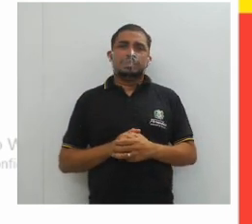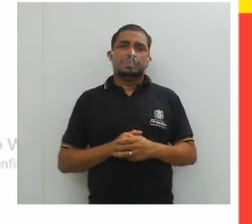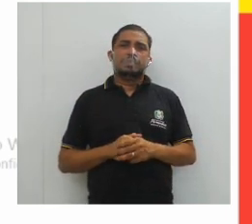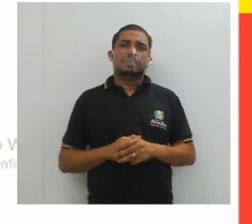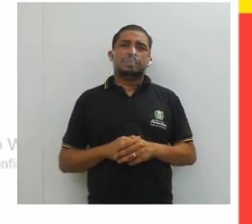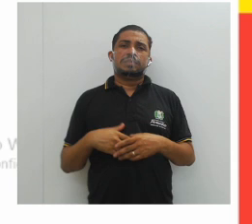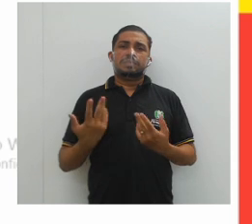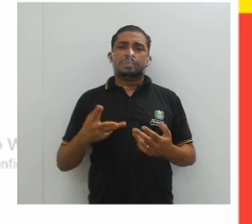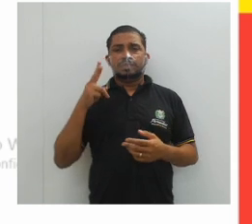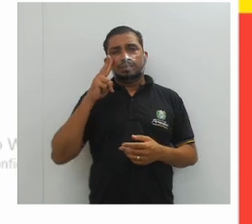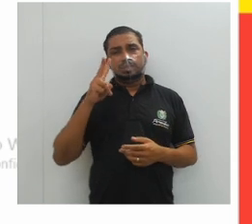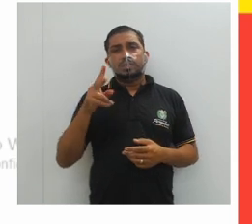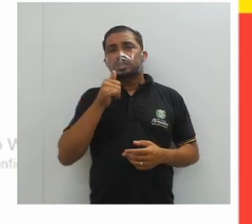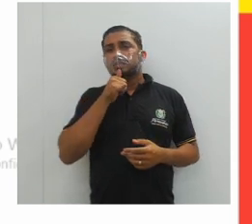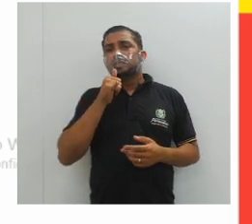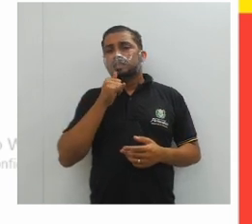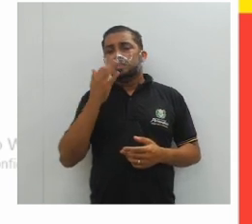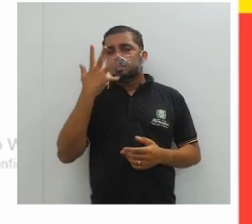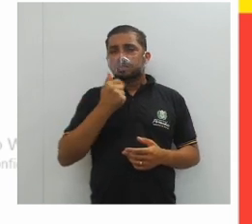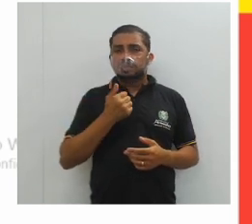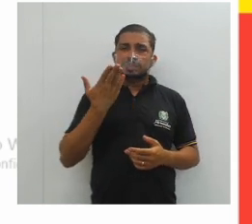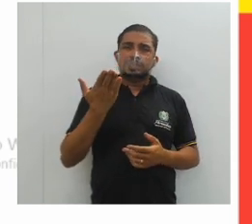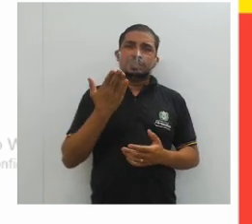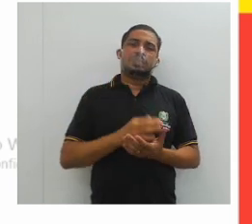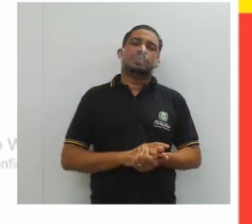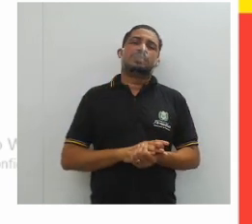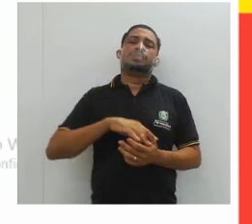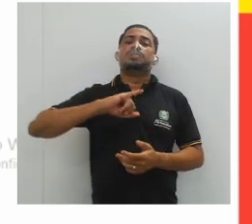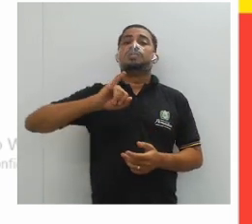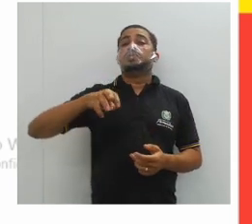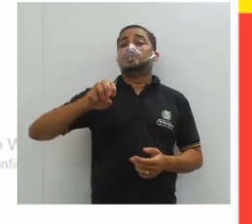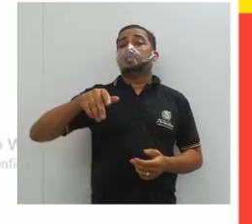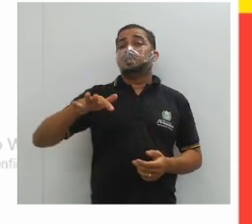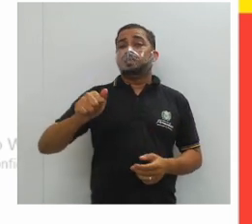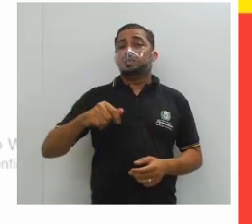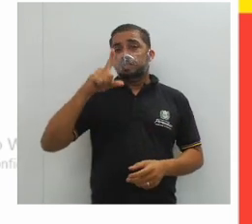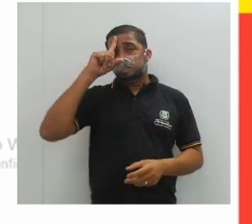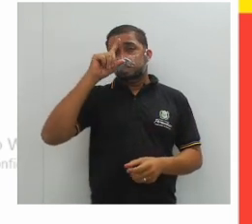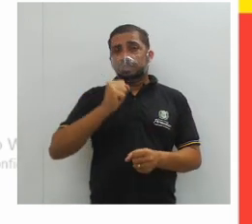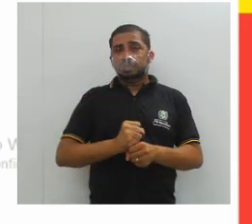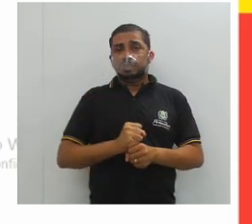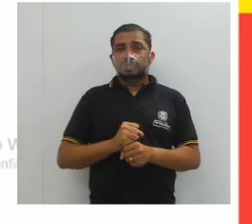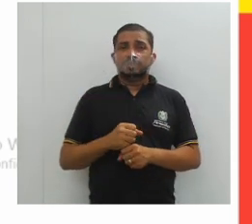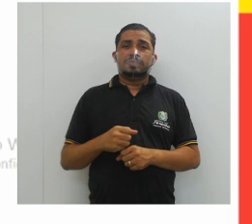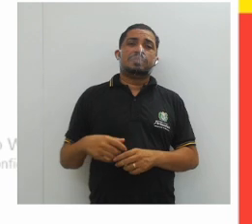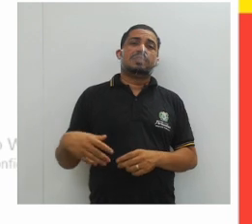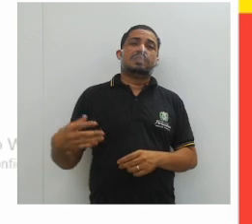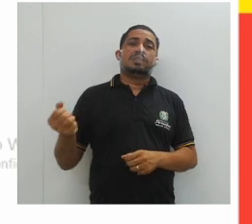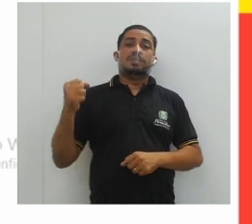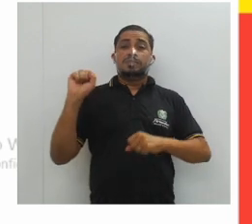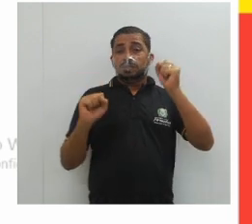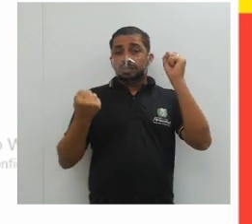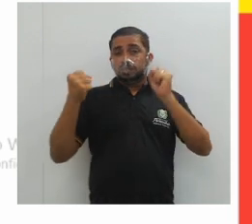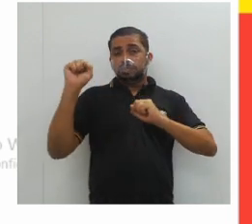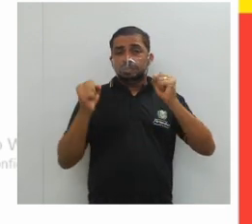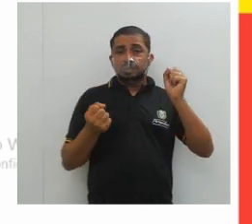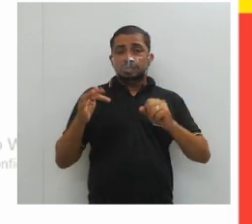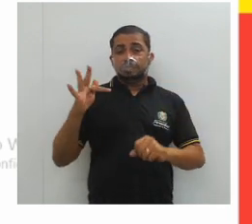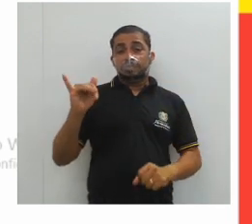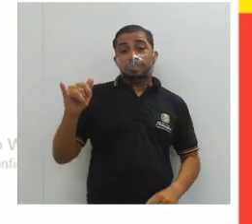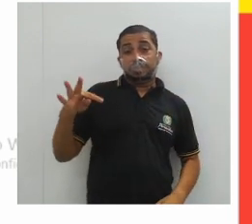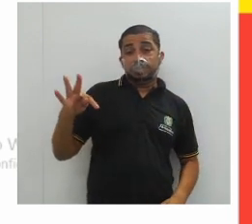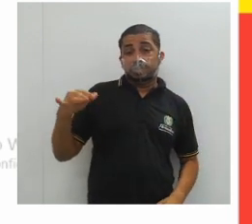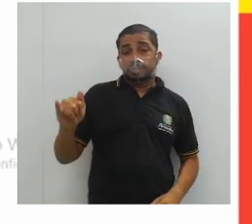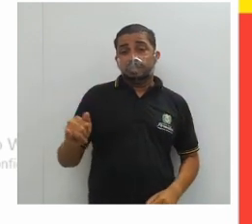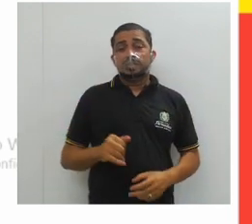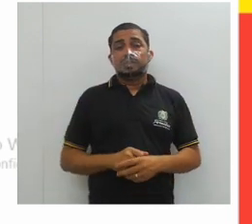nanotecnologia. Olha que exemplo bonito aí pra gente, ó. Juliana Coelho, chefe da fábrica de produção da Fiat lá em Goiânia, né? Uma